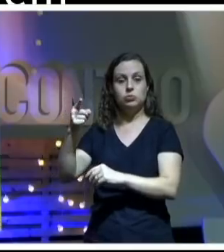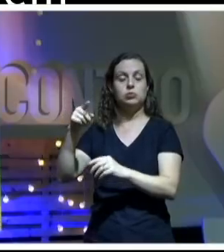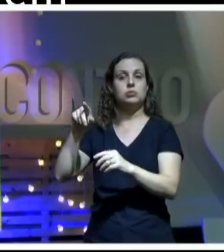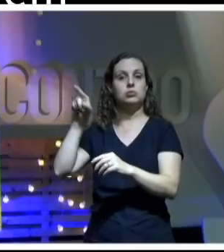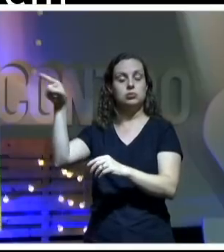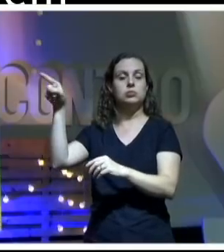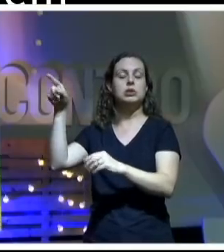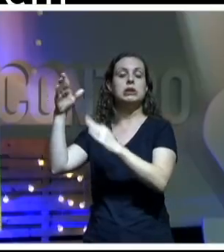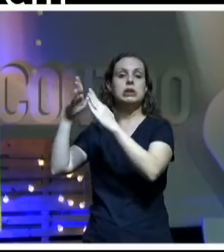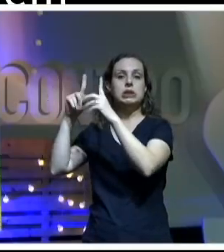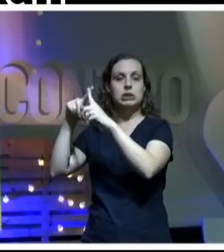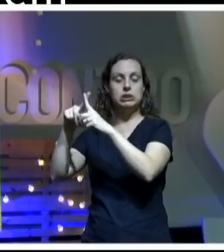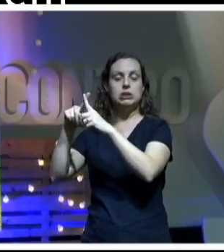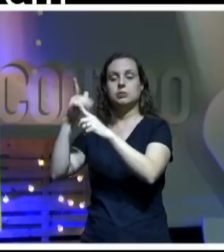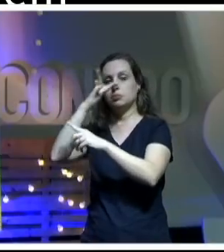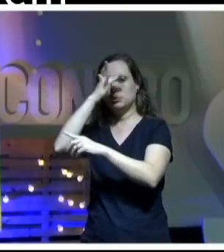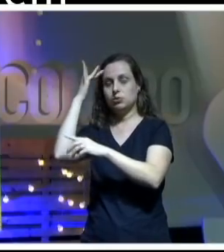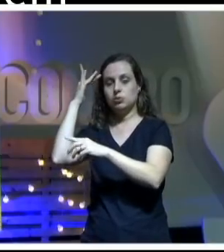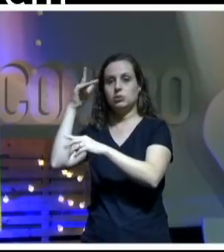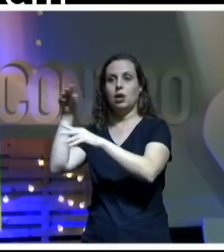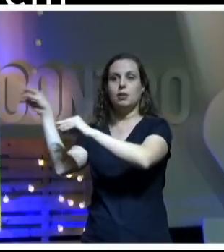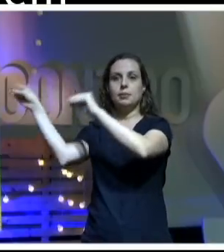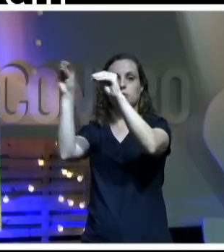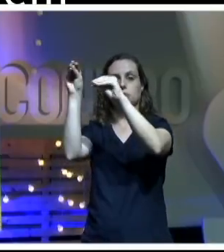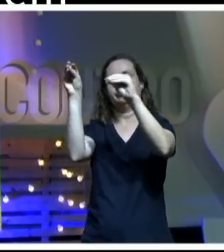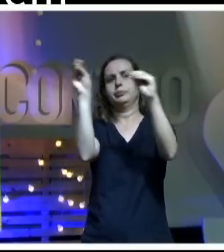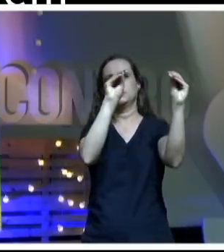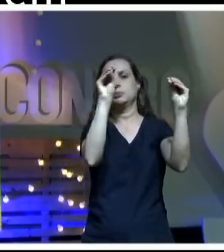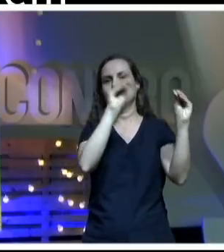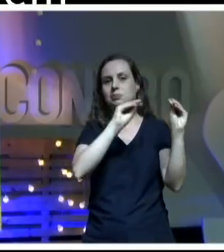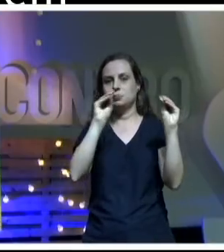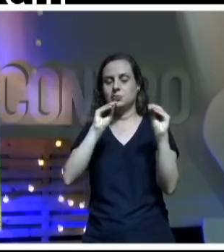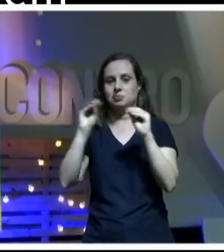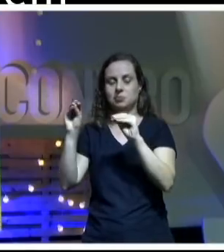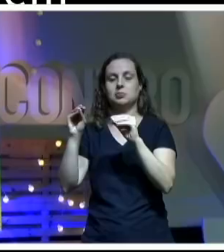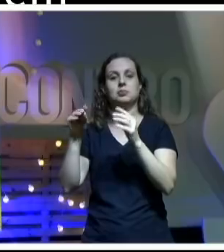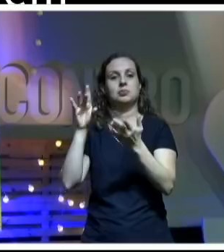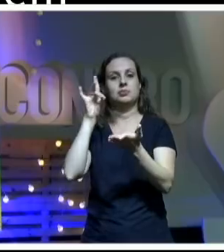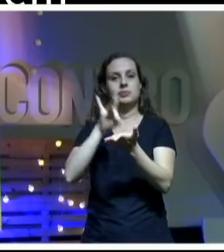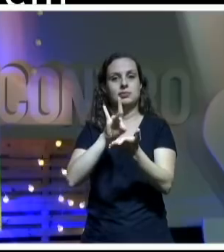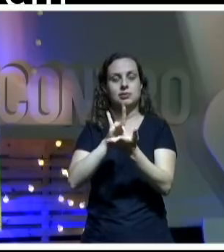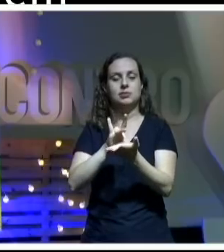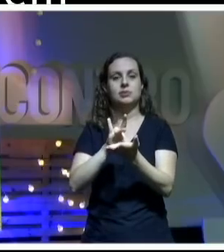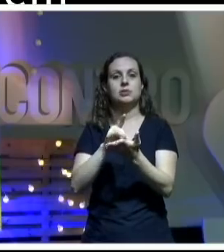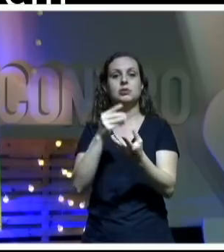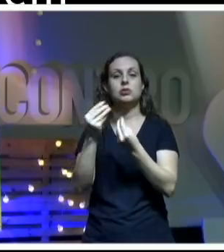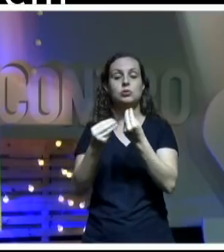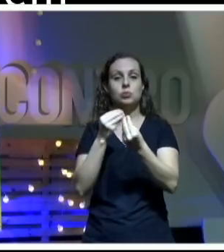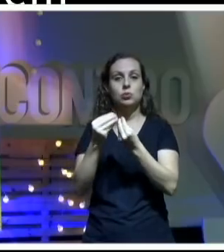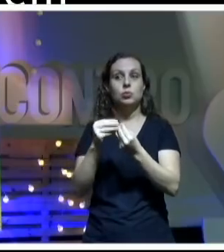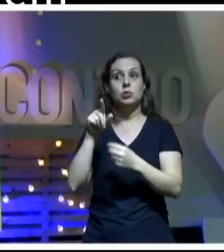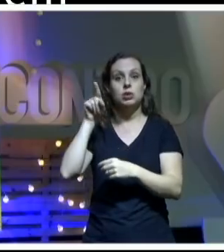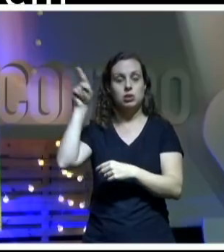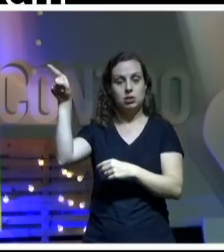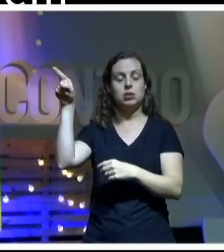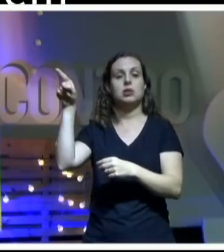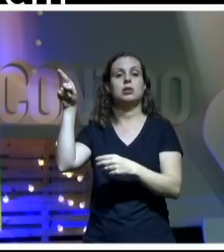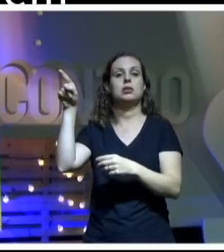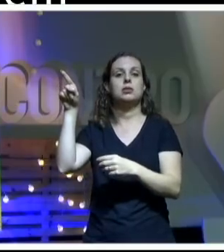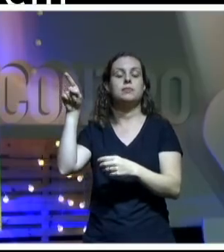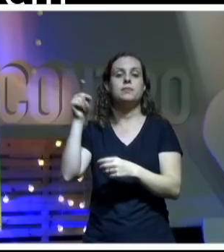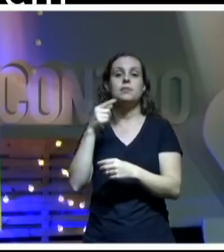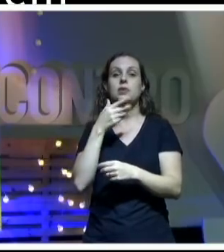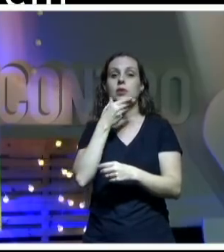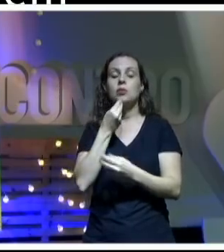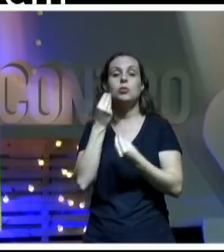de vez em quando seus amigos que traz notícias dele e pelos relatos que chegavam tudo indicavam que o tamanho estava se tornando